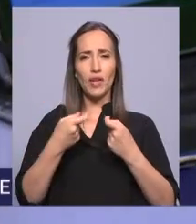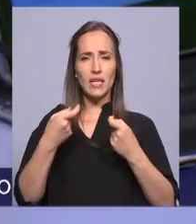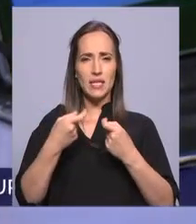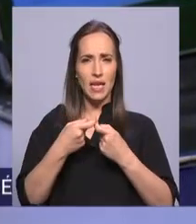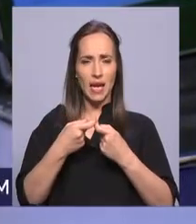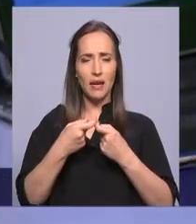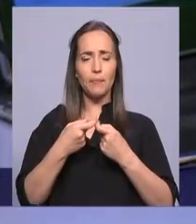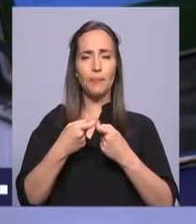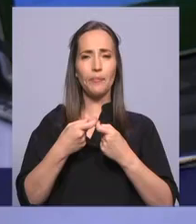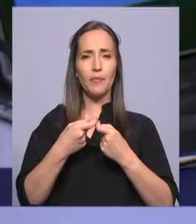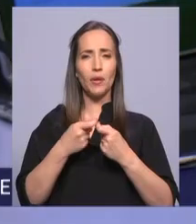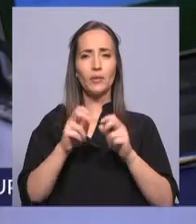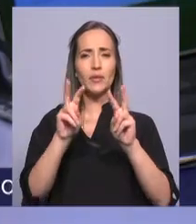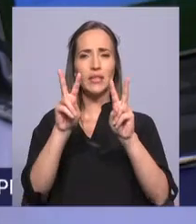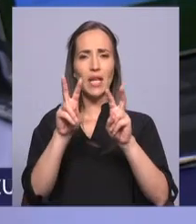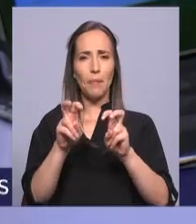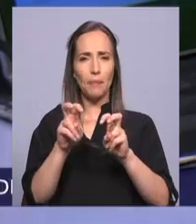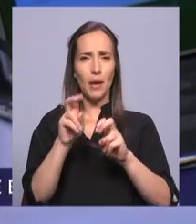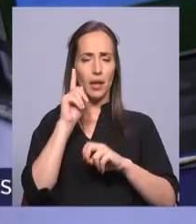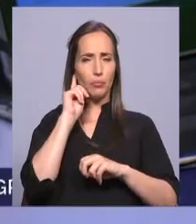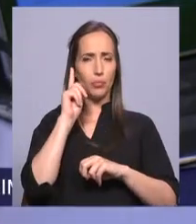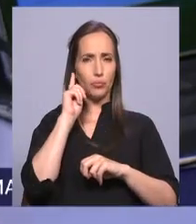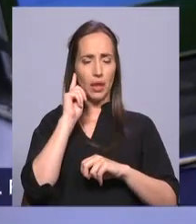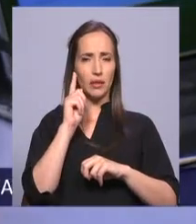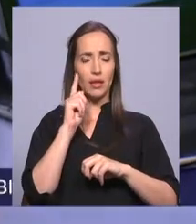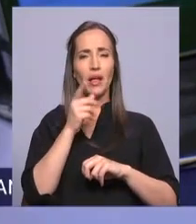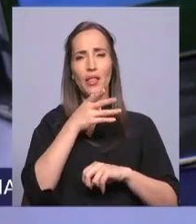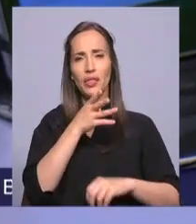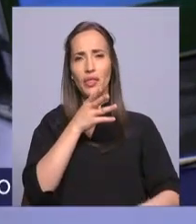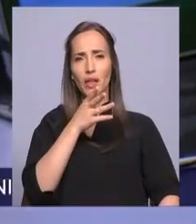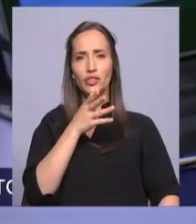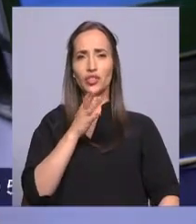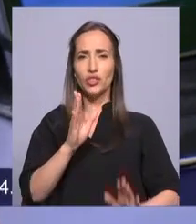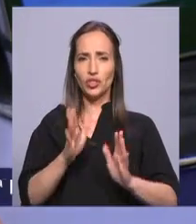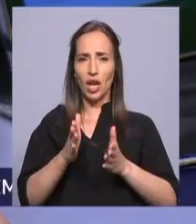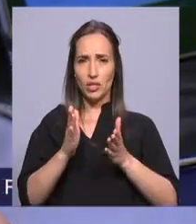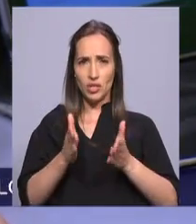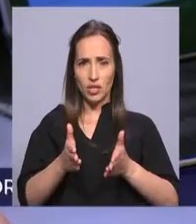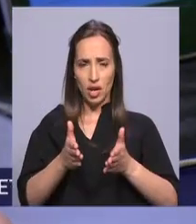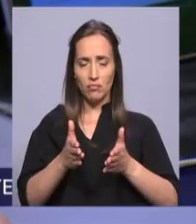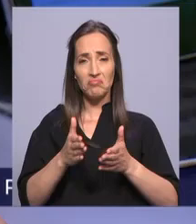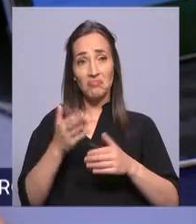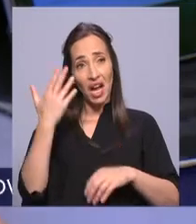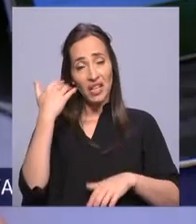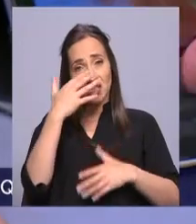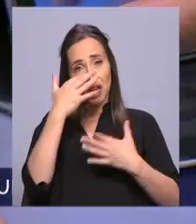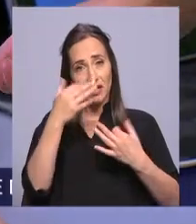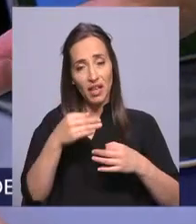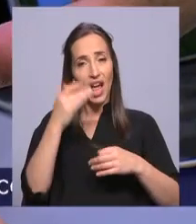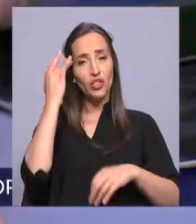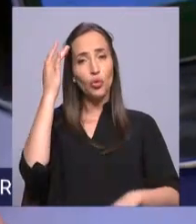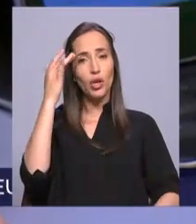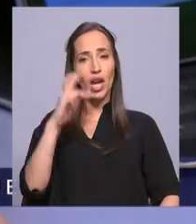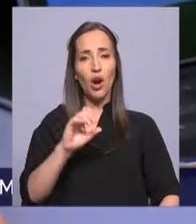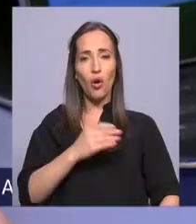que é um dos temas de eleição de Michio Kaku. Ele conta-nos aqui que já esteve mais convencido da teoria das cordas do que hoje,